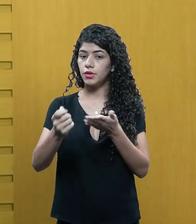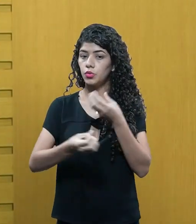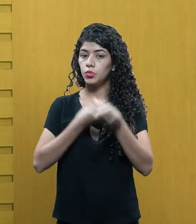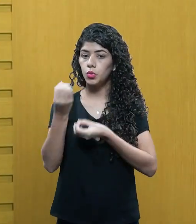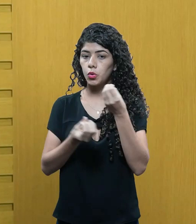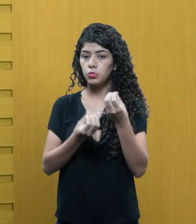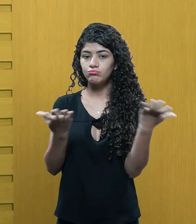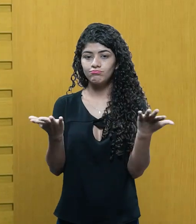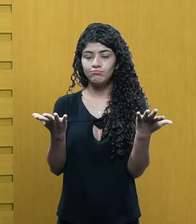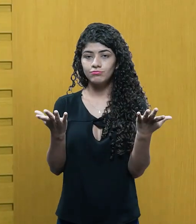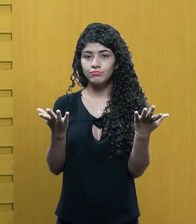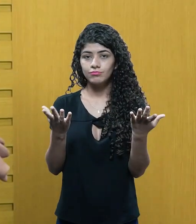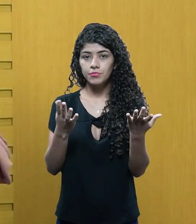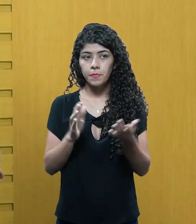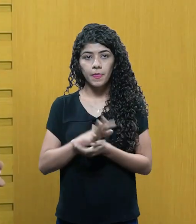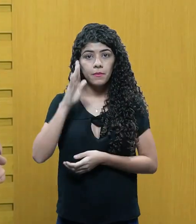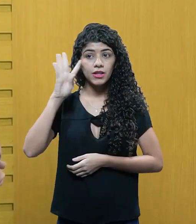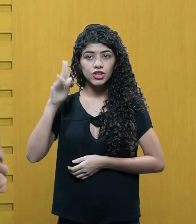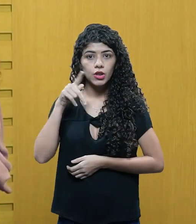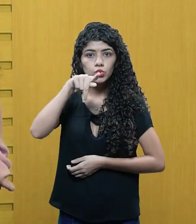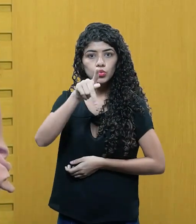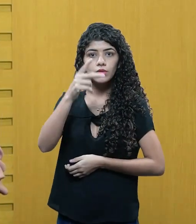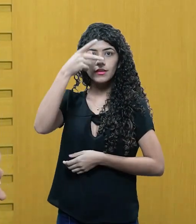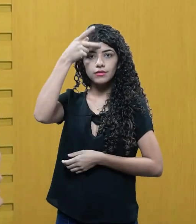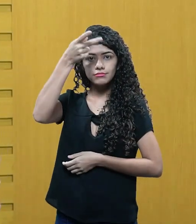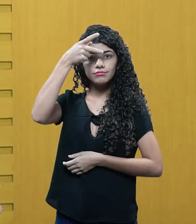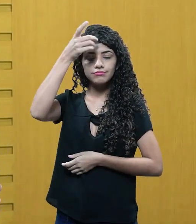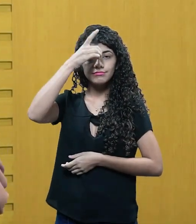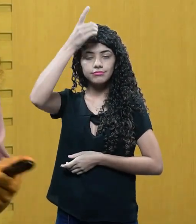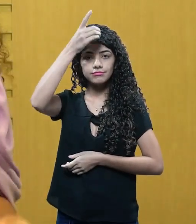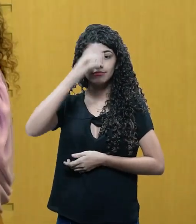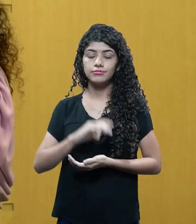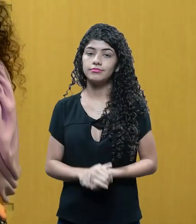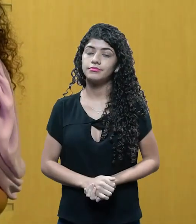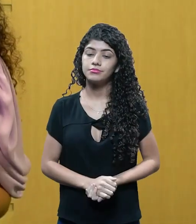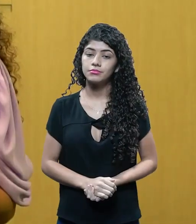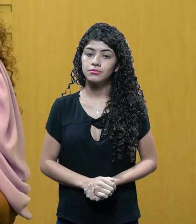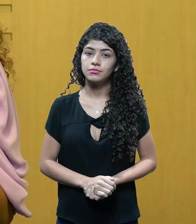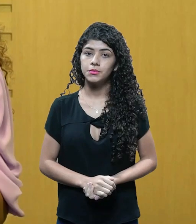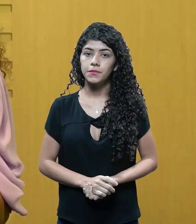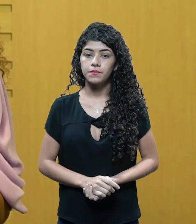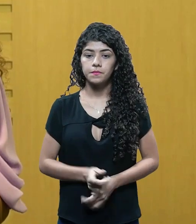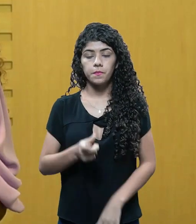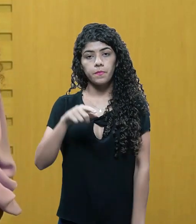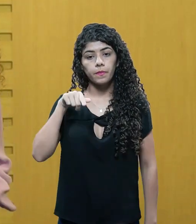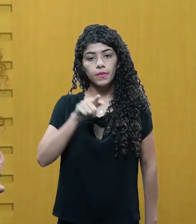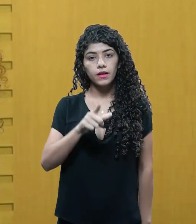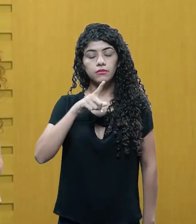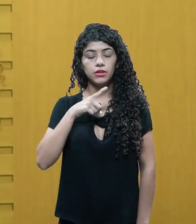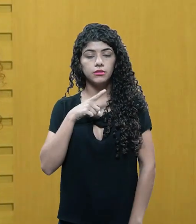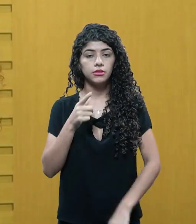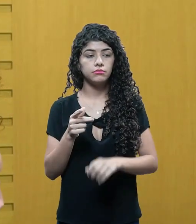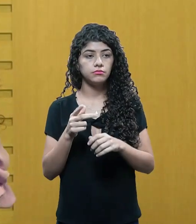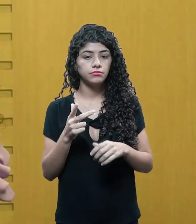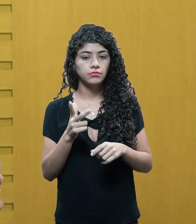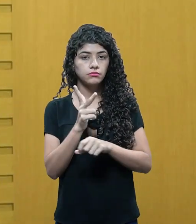posso materializar a ideia que você pensou? Me fale mais. Só que, mesmo que você seja essa pessoa na produção, que